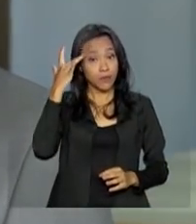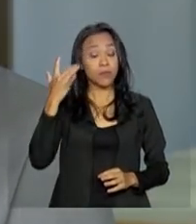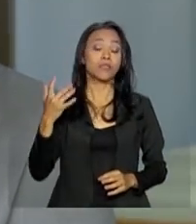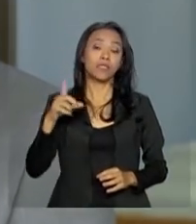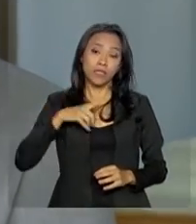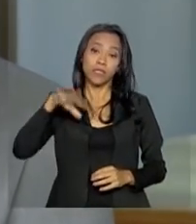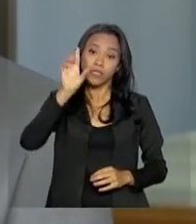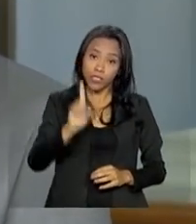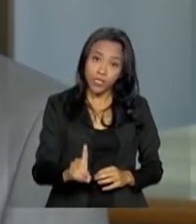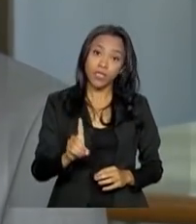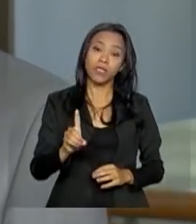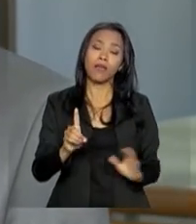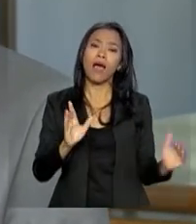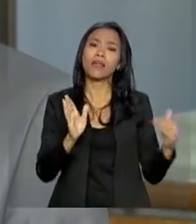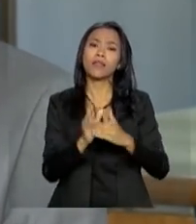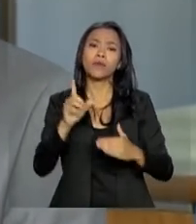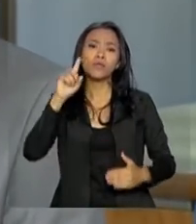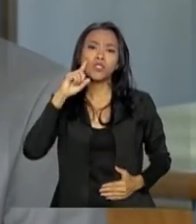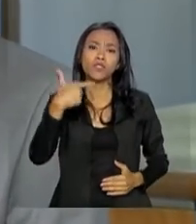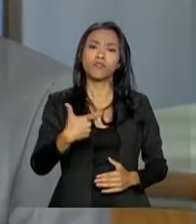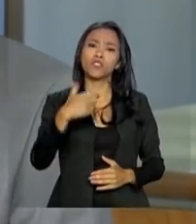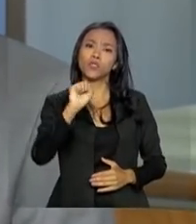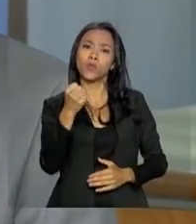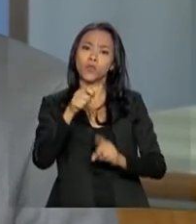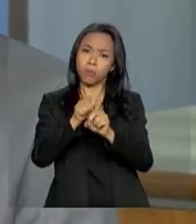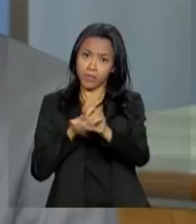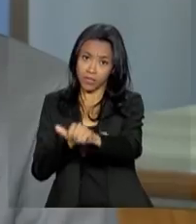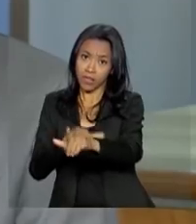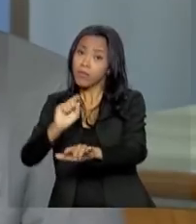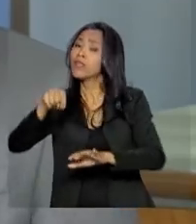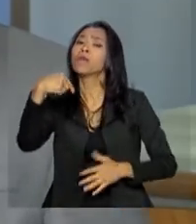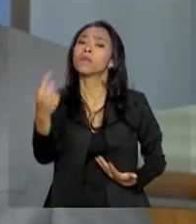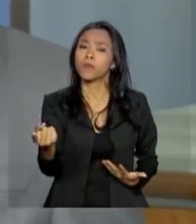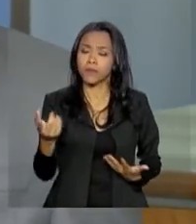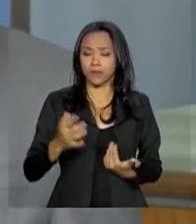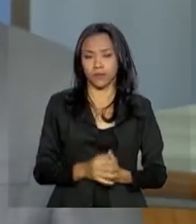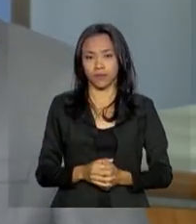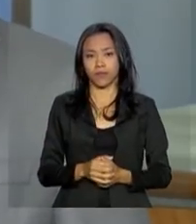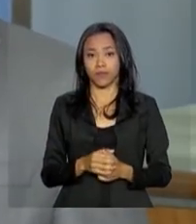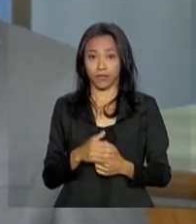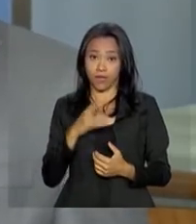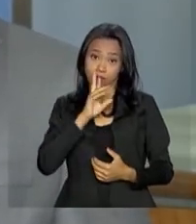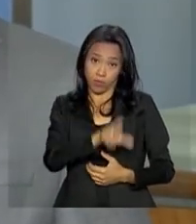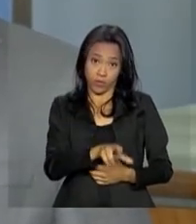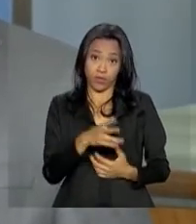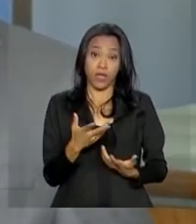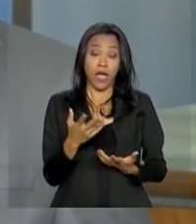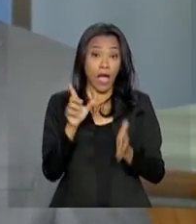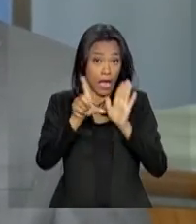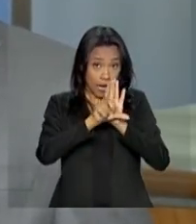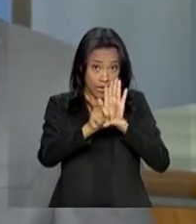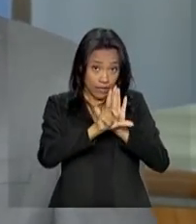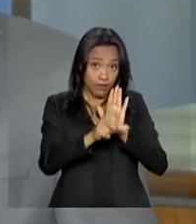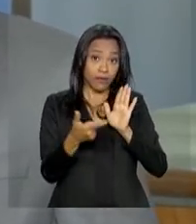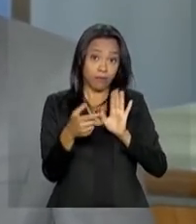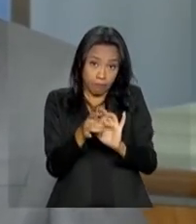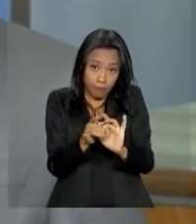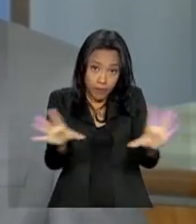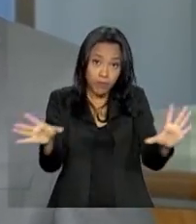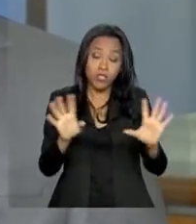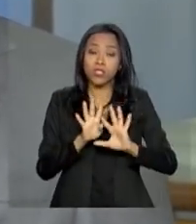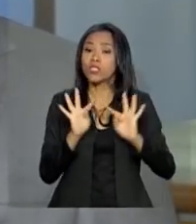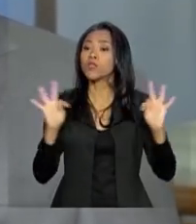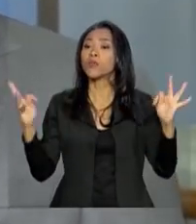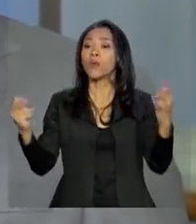esse direito é até o dia 28 de setembro e depois dessa data então a lei ela permitiu que todos os